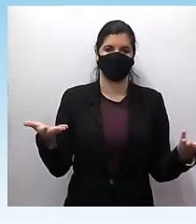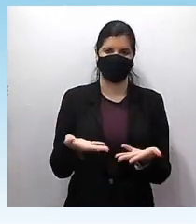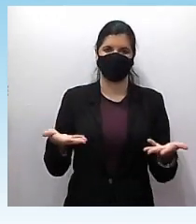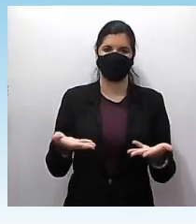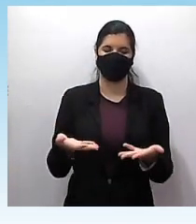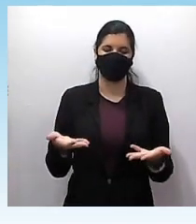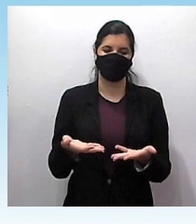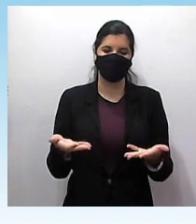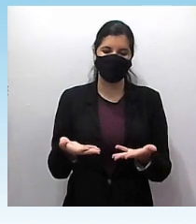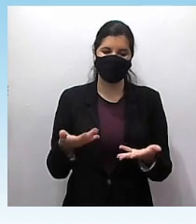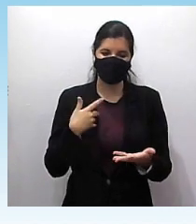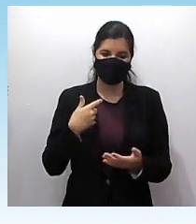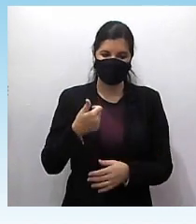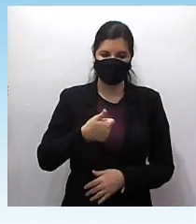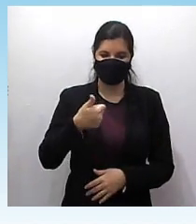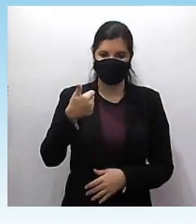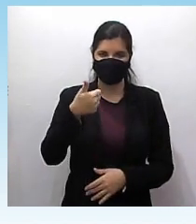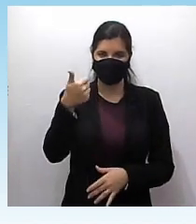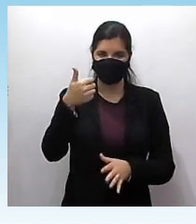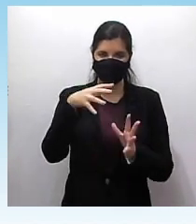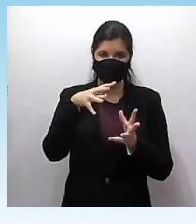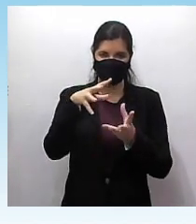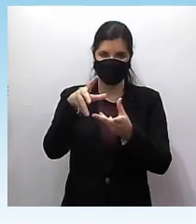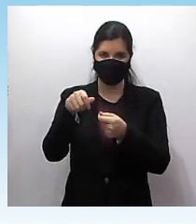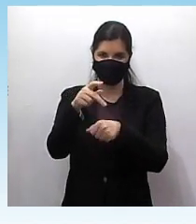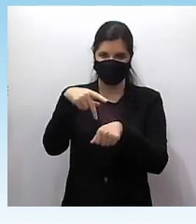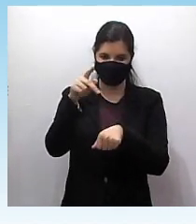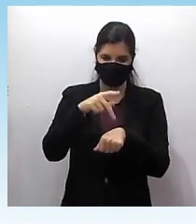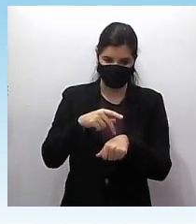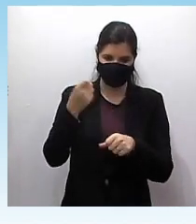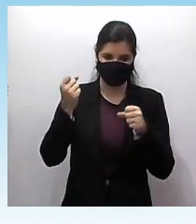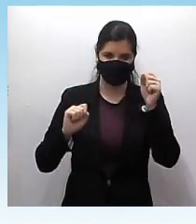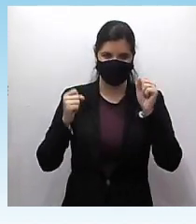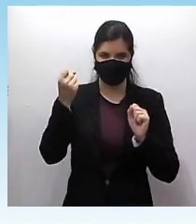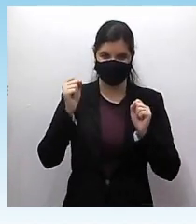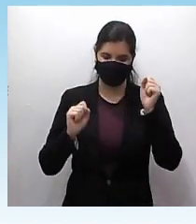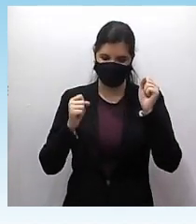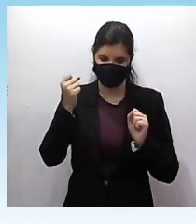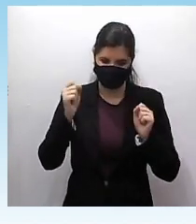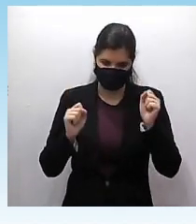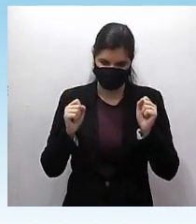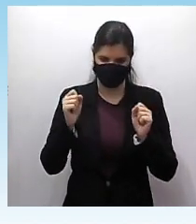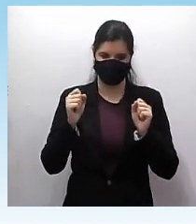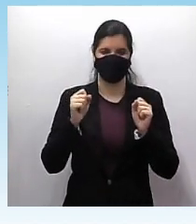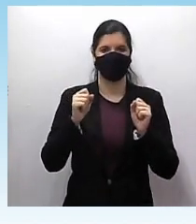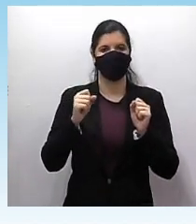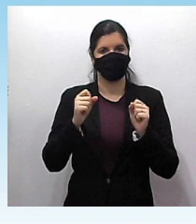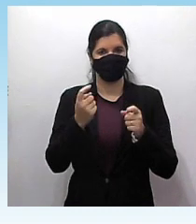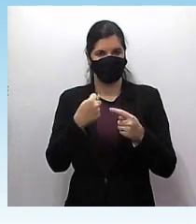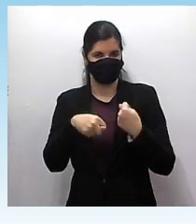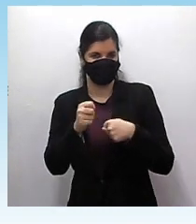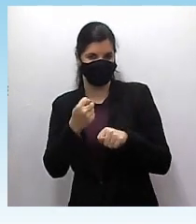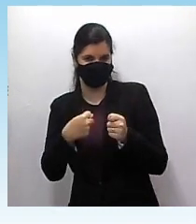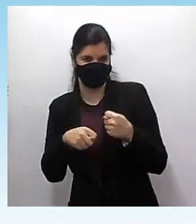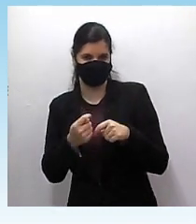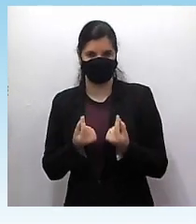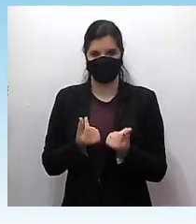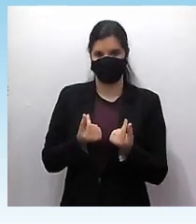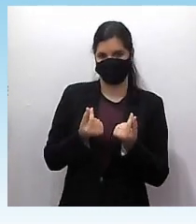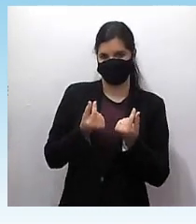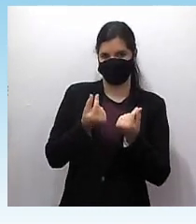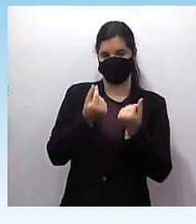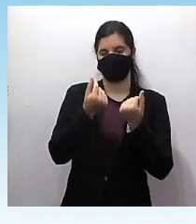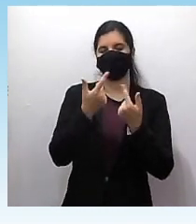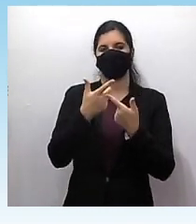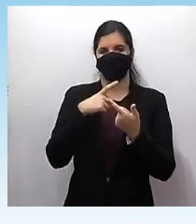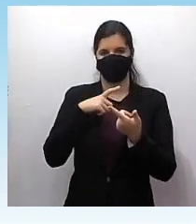tá? Primeiro mundo era aquele país que era industrializado, rico economicamente, de alto PIB, e